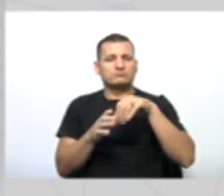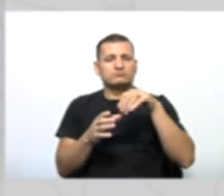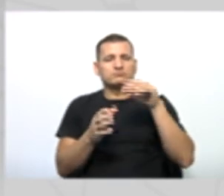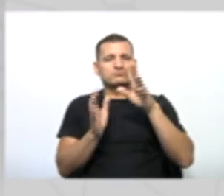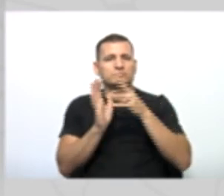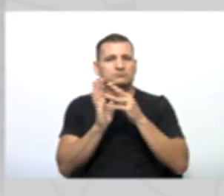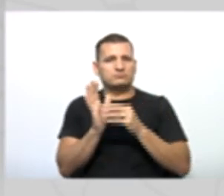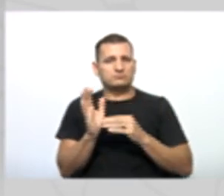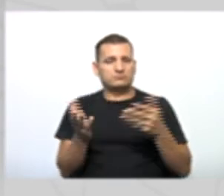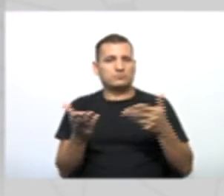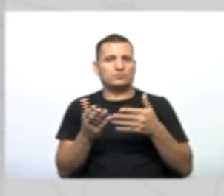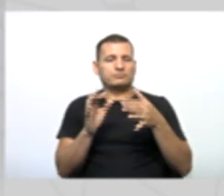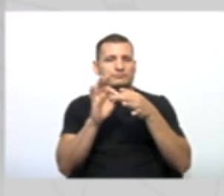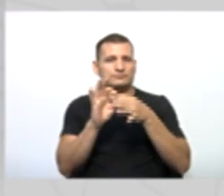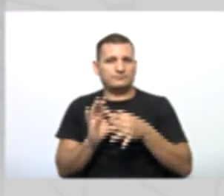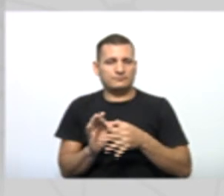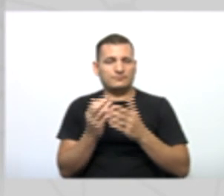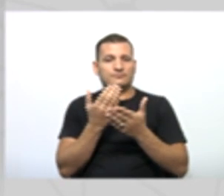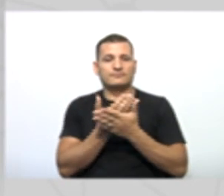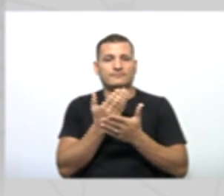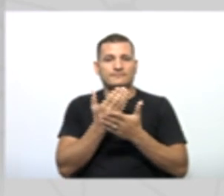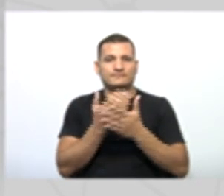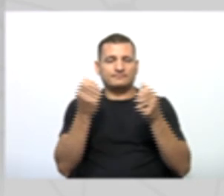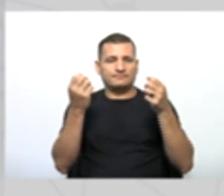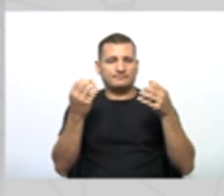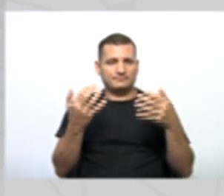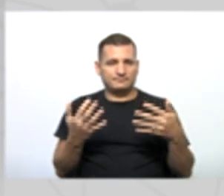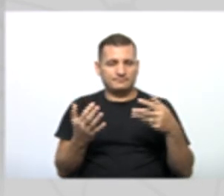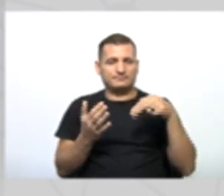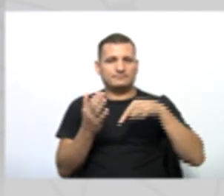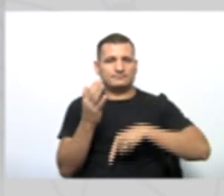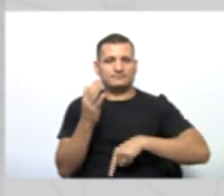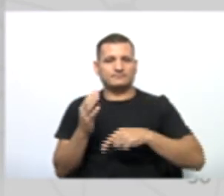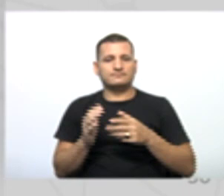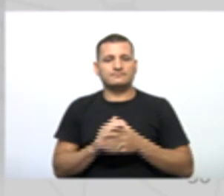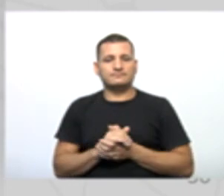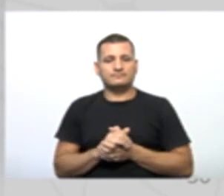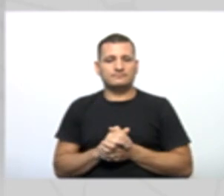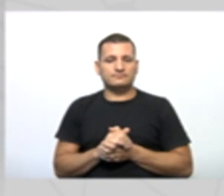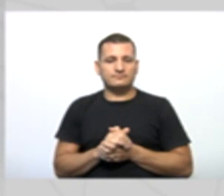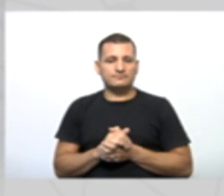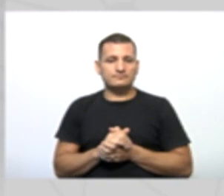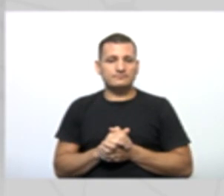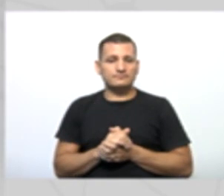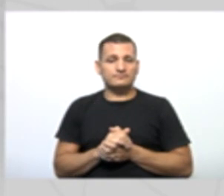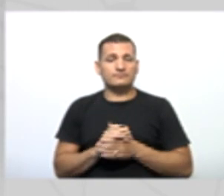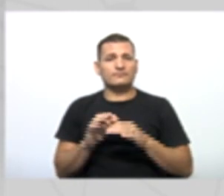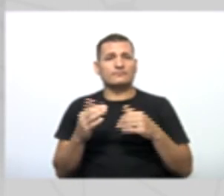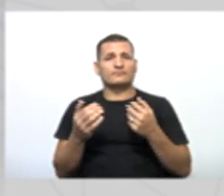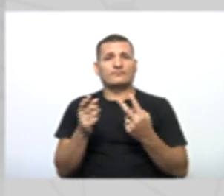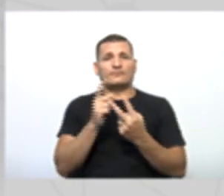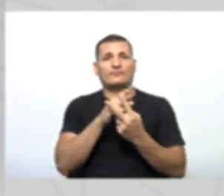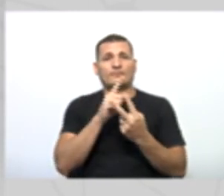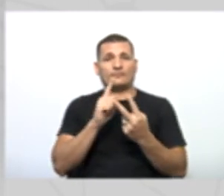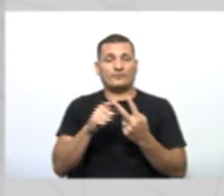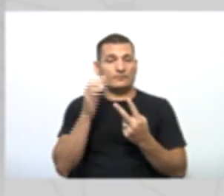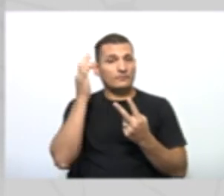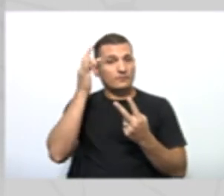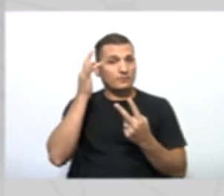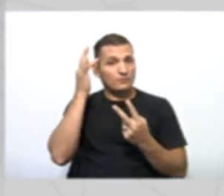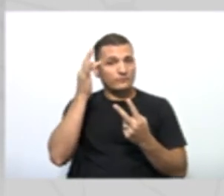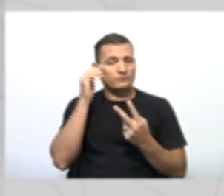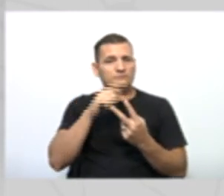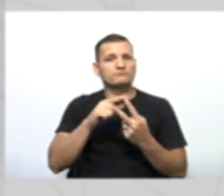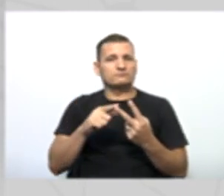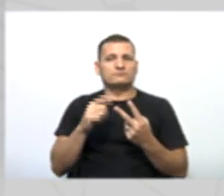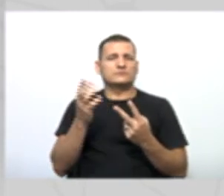conteúdo dessa nossa aula de hoje, que nós aprofundamos exatamente. Então, estes dois filósofos bastante